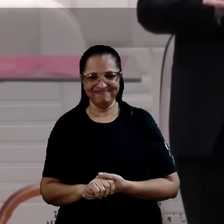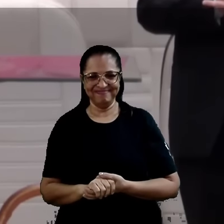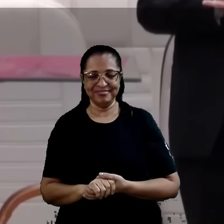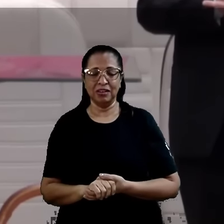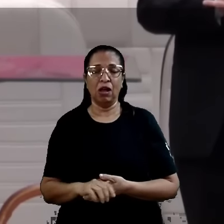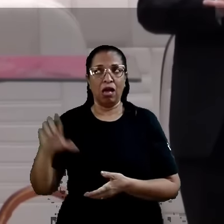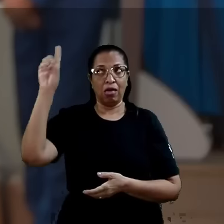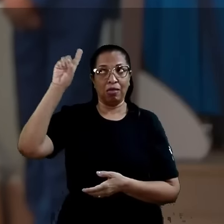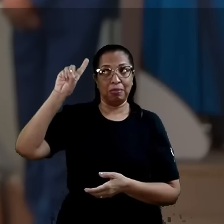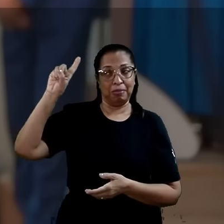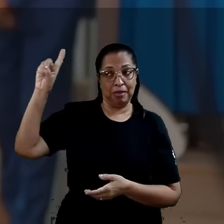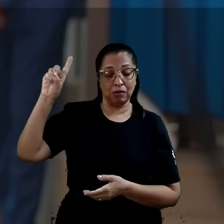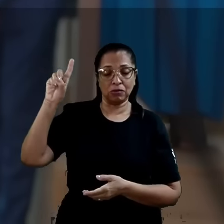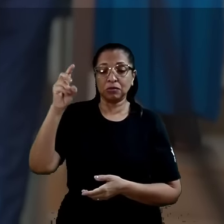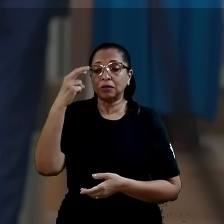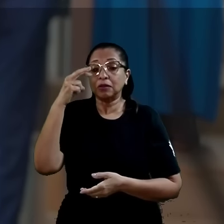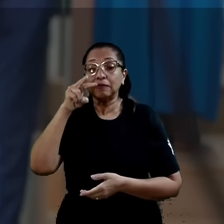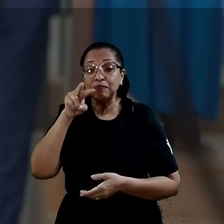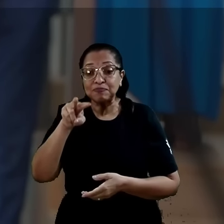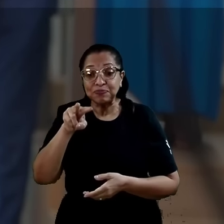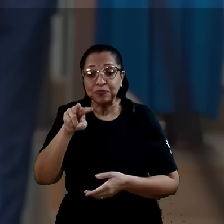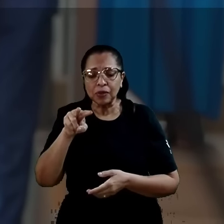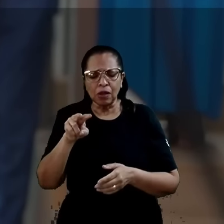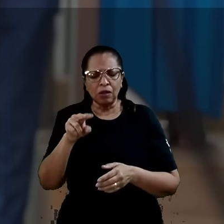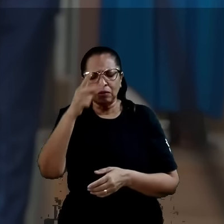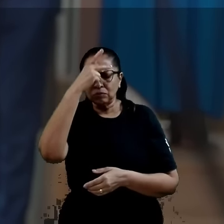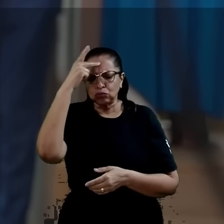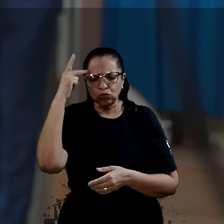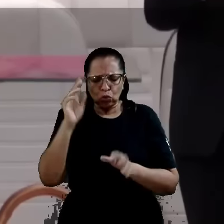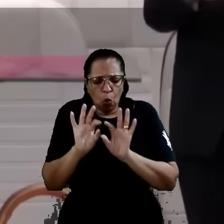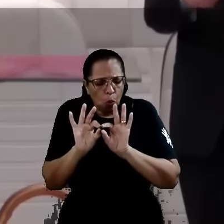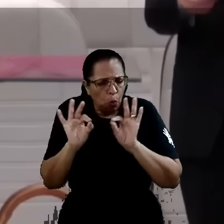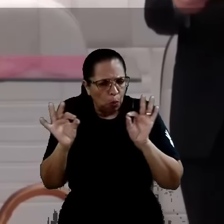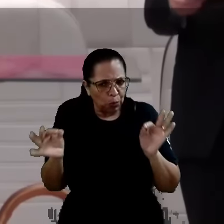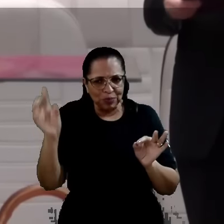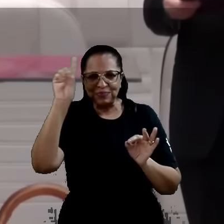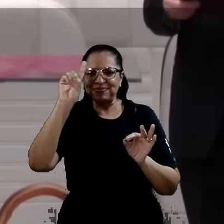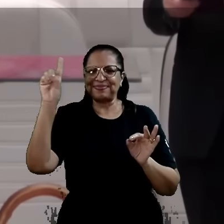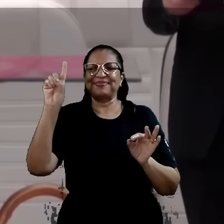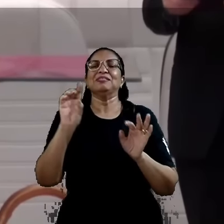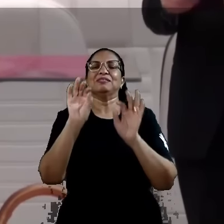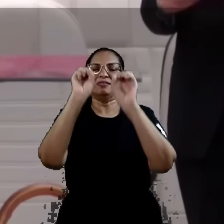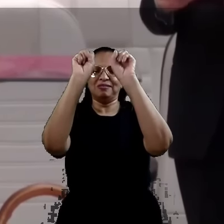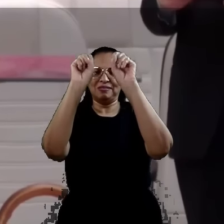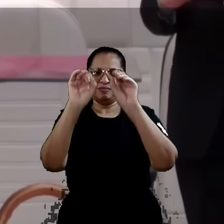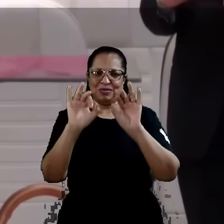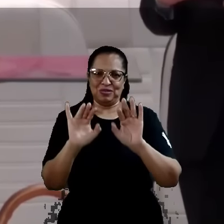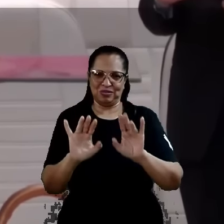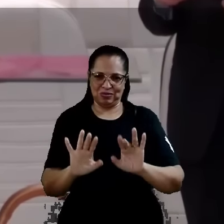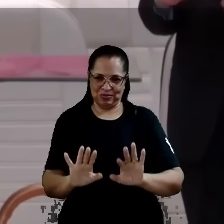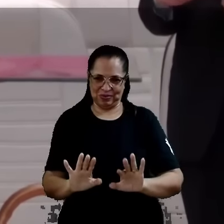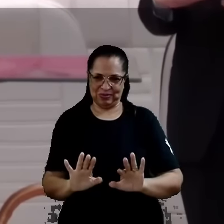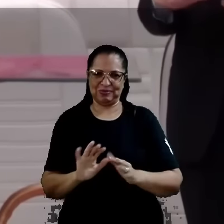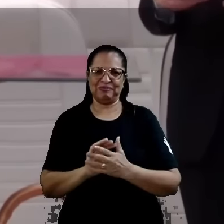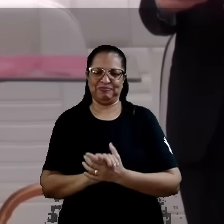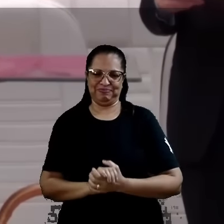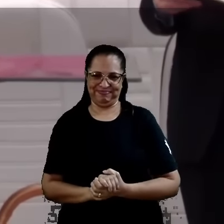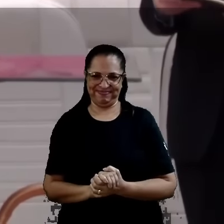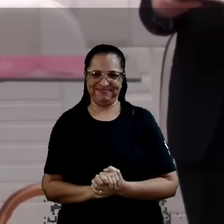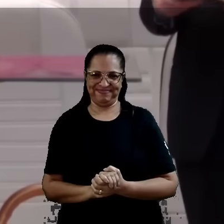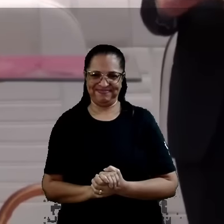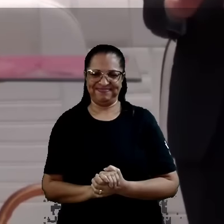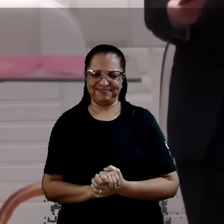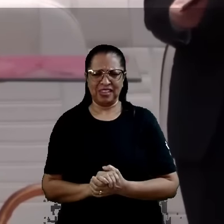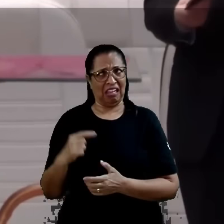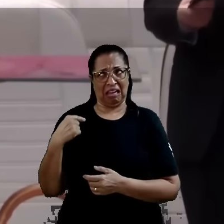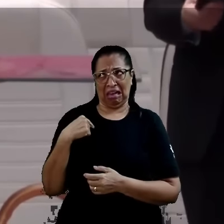daquilo que o Senhor Deus tem para lhe dar então eu sei que não era para eu receber Deus falou comigo mas eu recebi